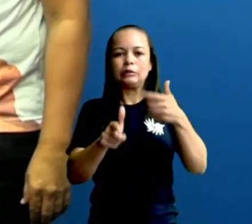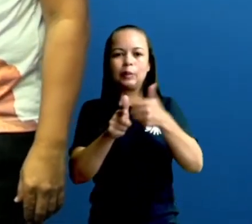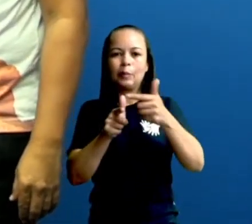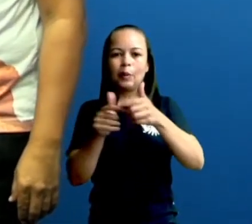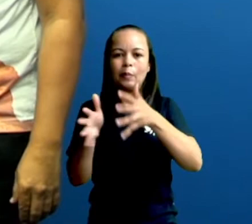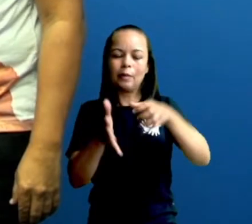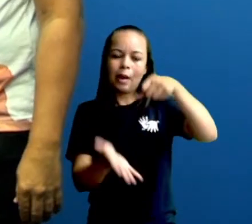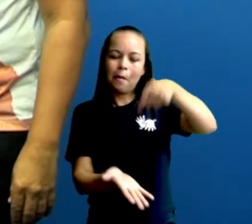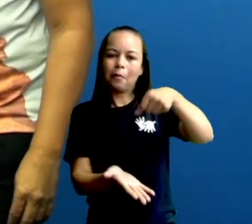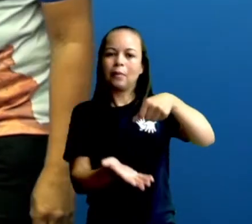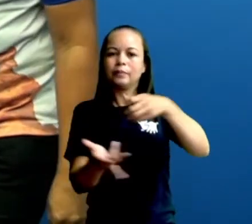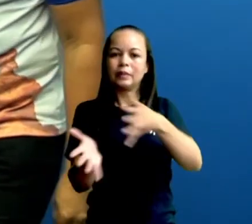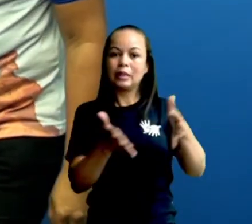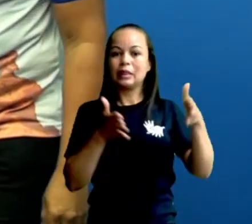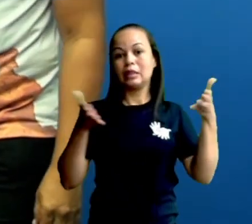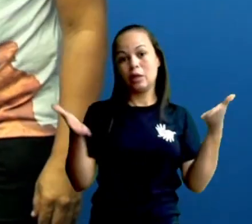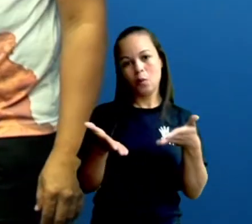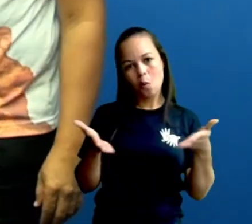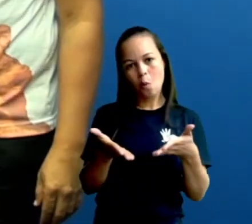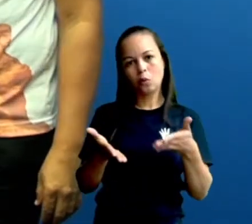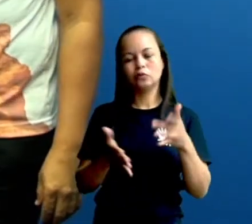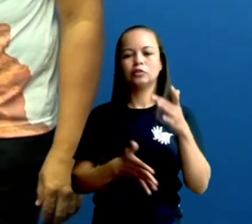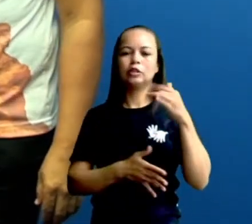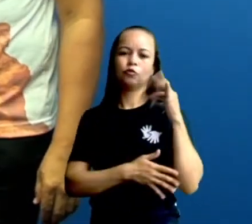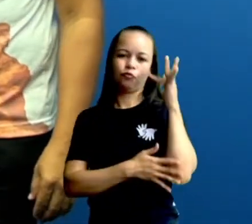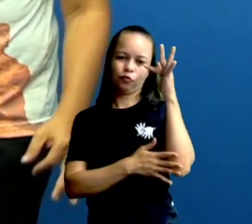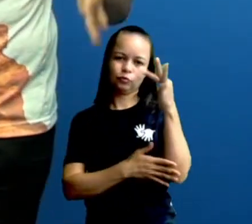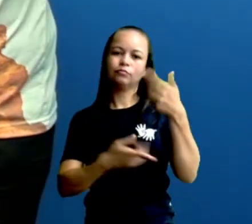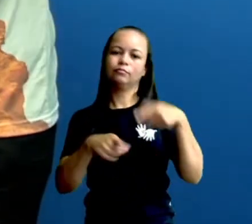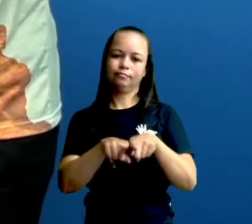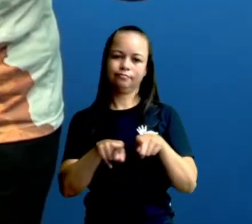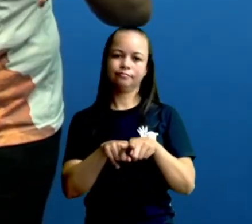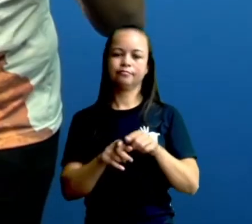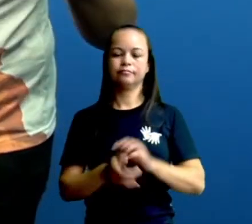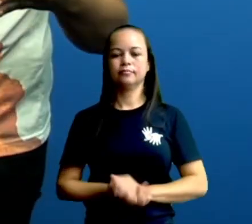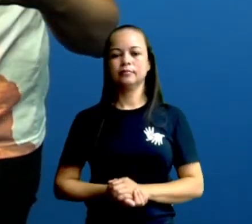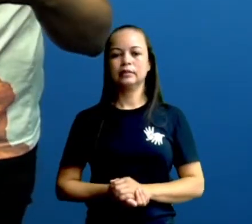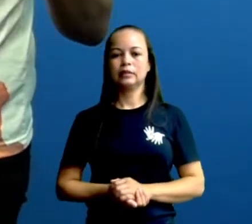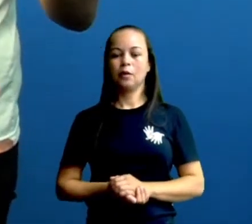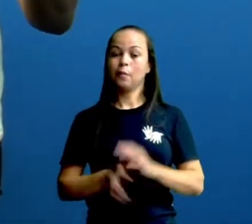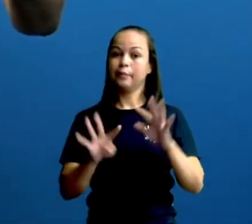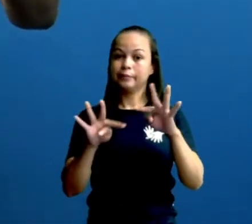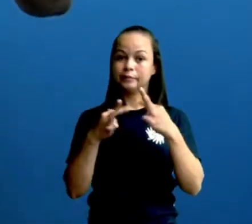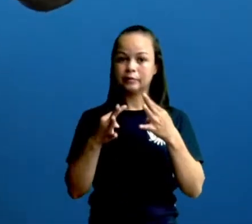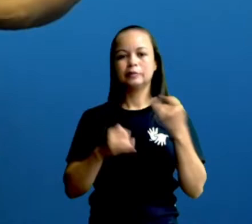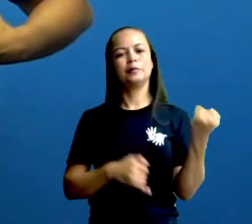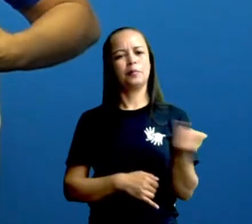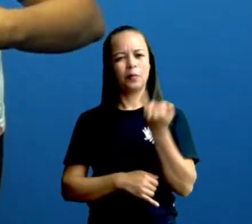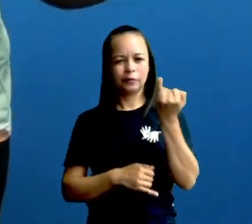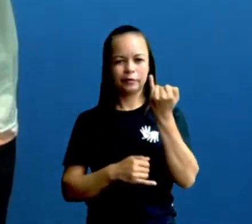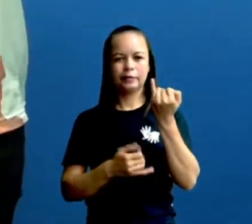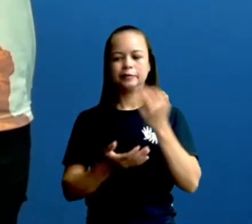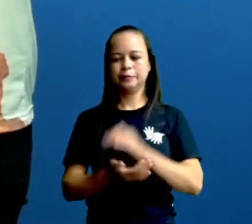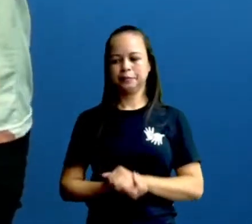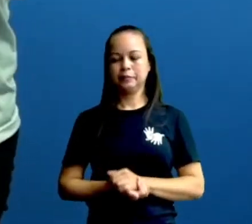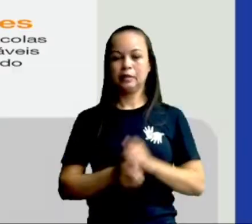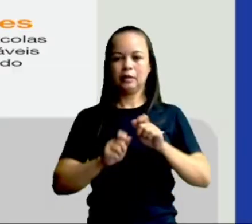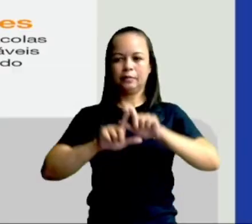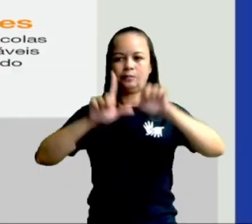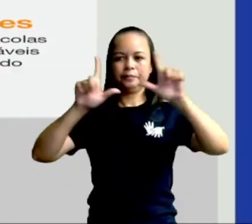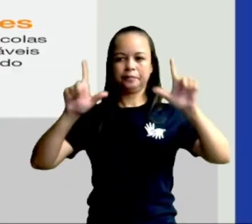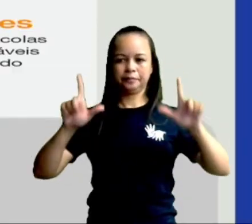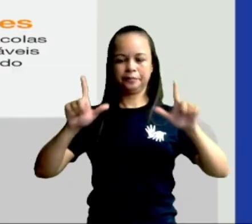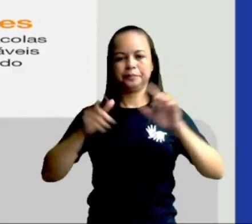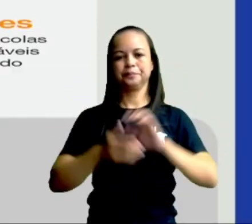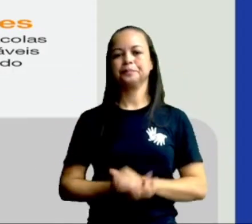nossa sociedade de hoje e de amanhã. Não deixa de prestar atenção porque é importante. Por favor, produção, abre novamente